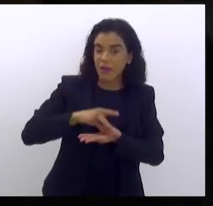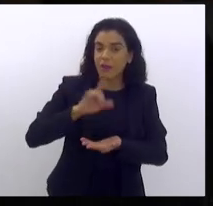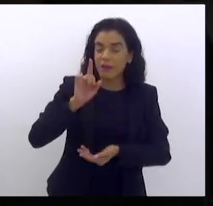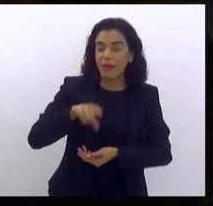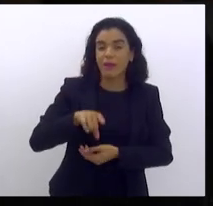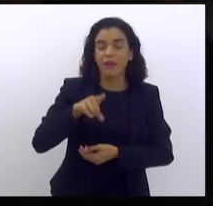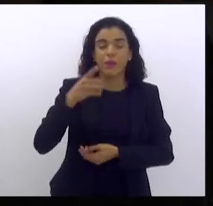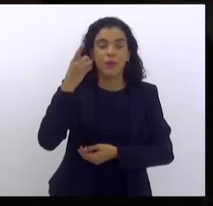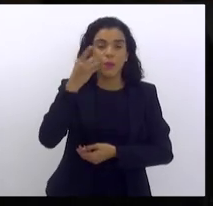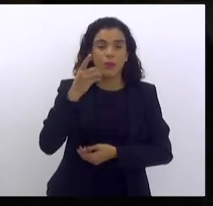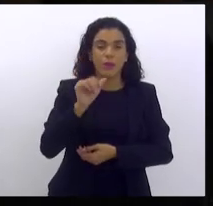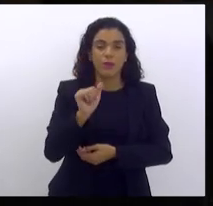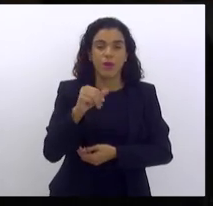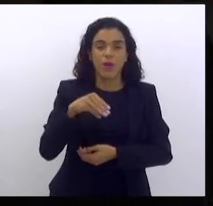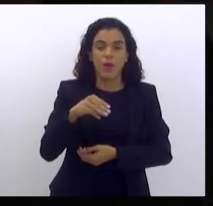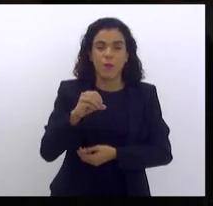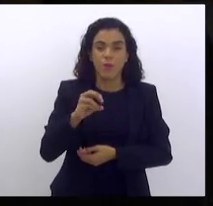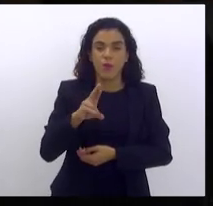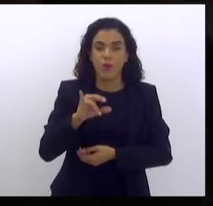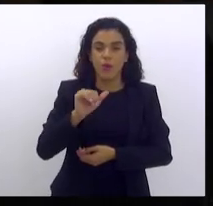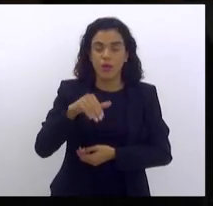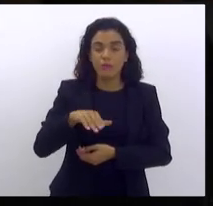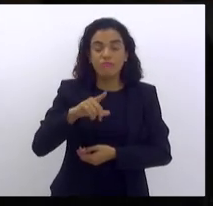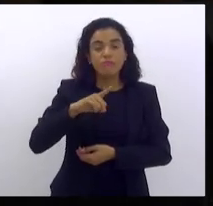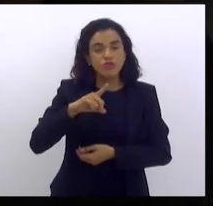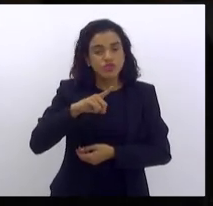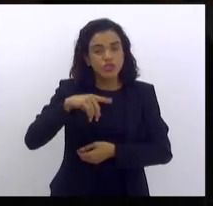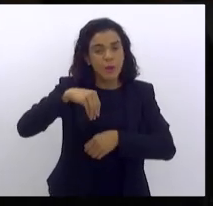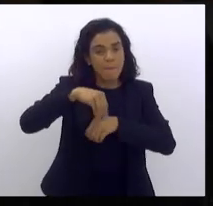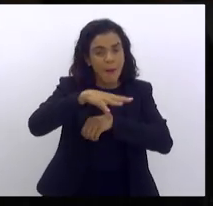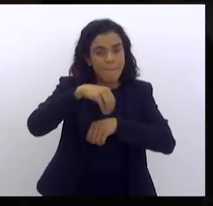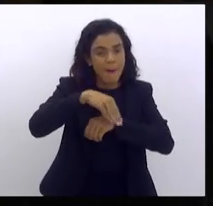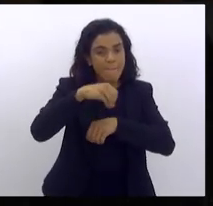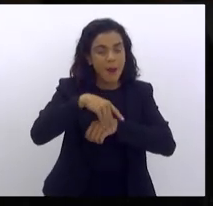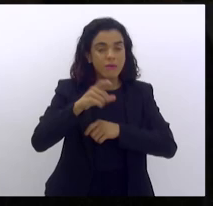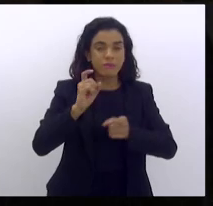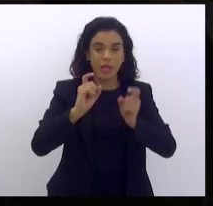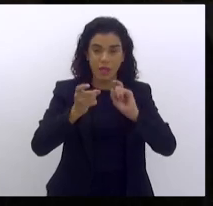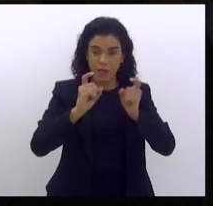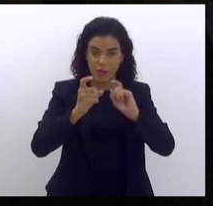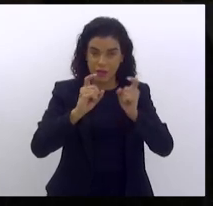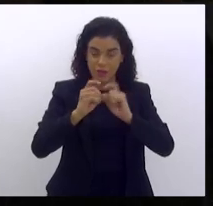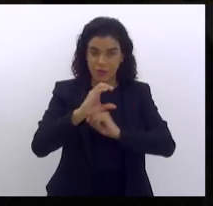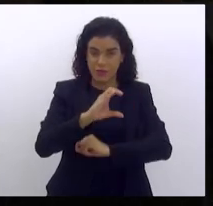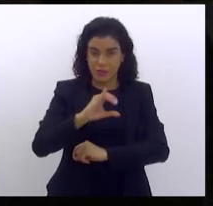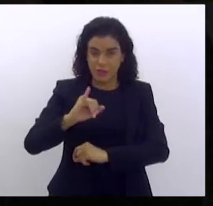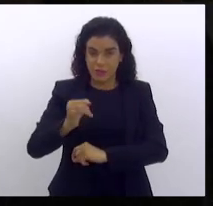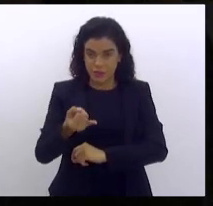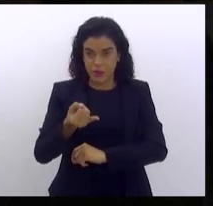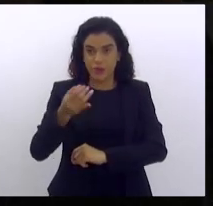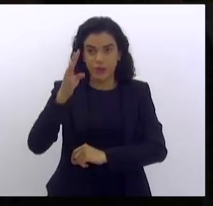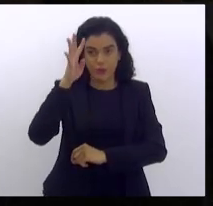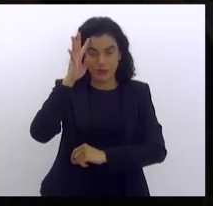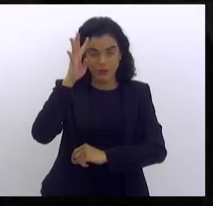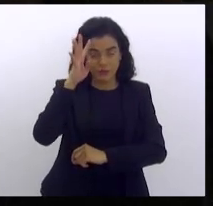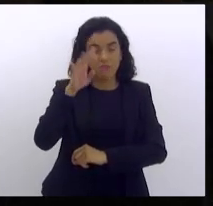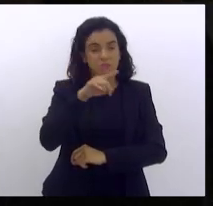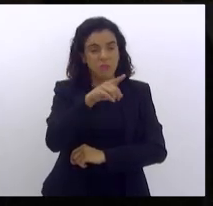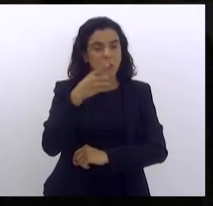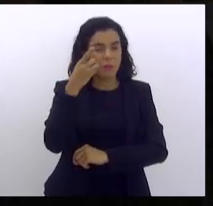próprio deputado Amorim tinha comunicado na reunião da CCJ de quinta-feira, o deputado Valdacê